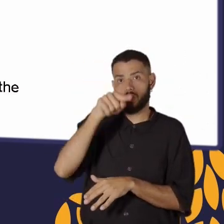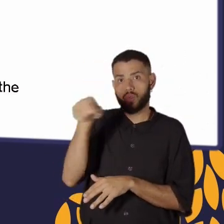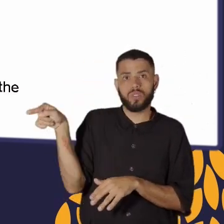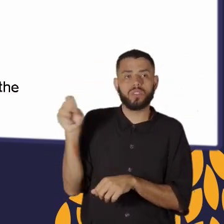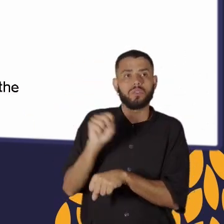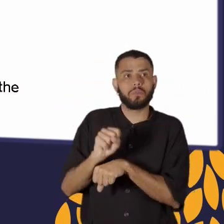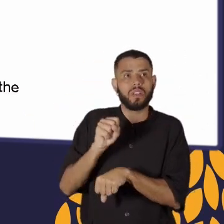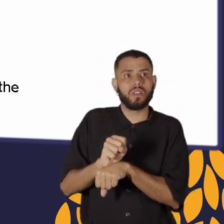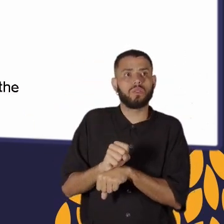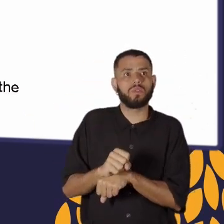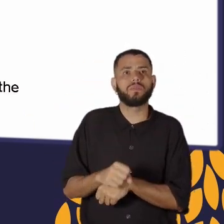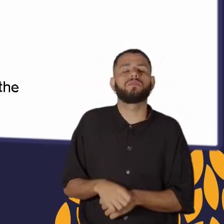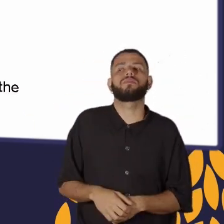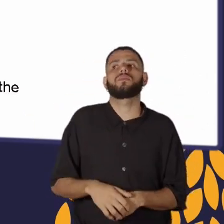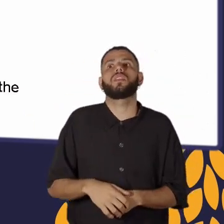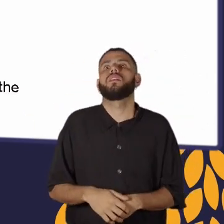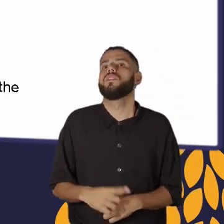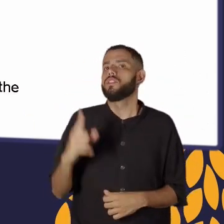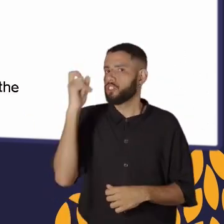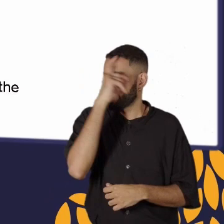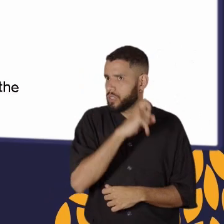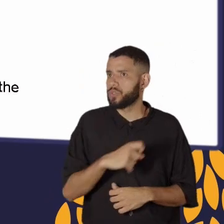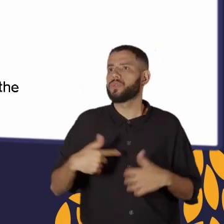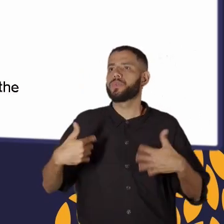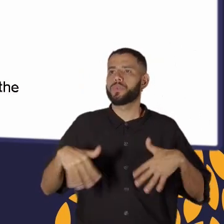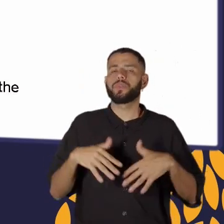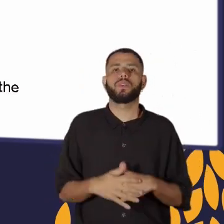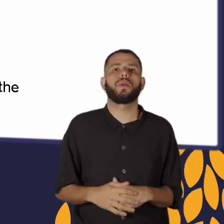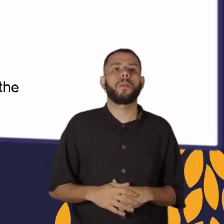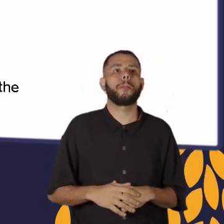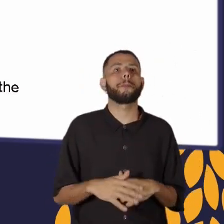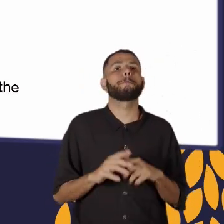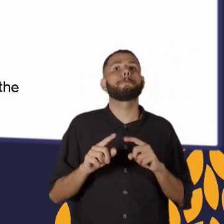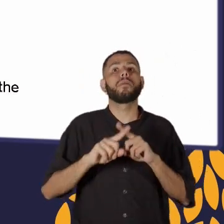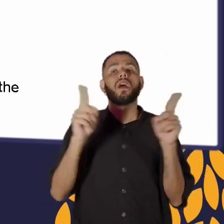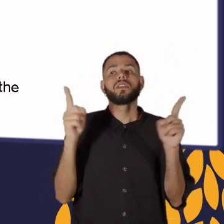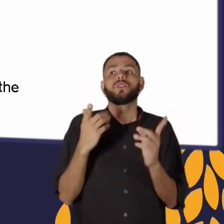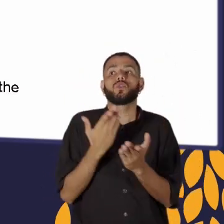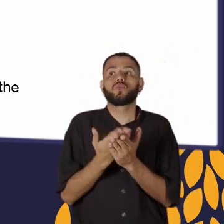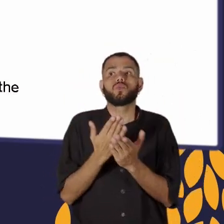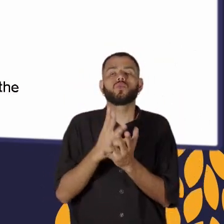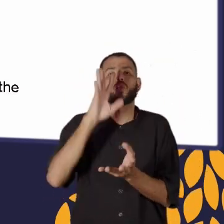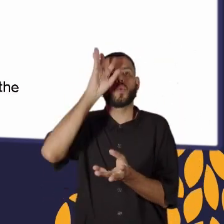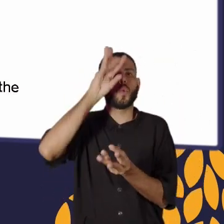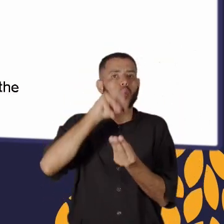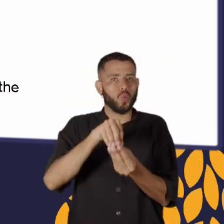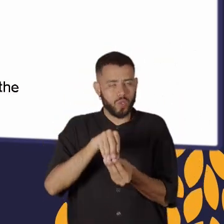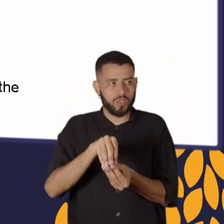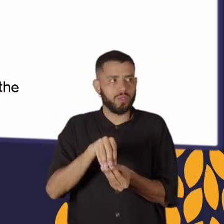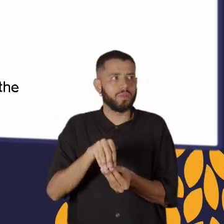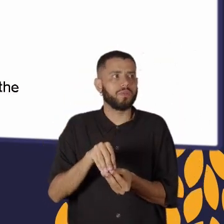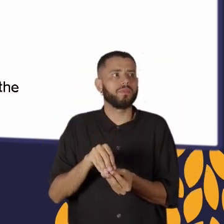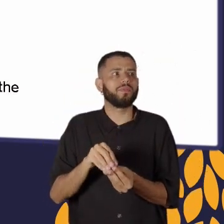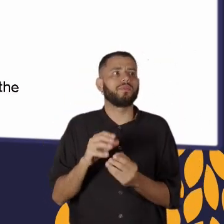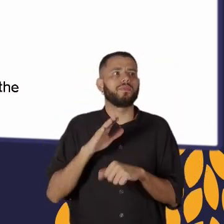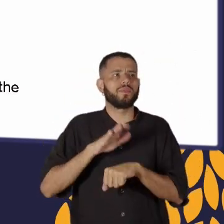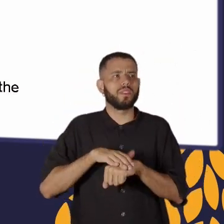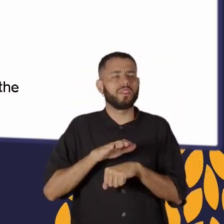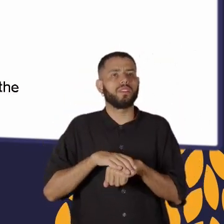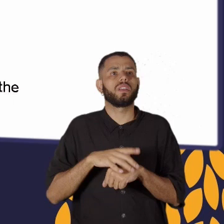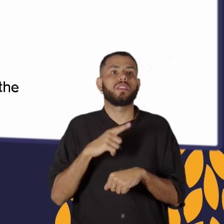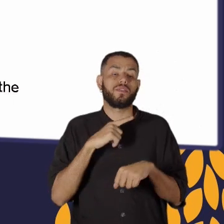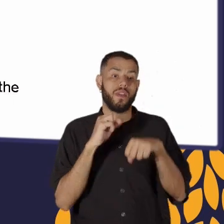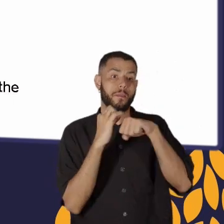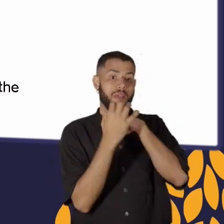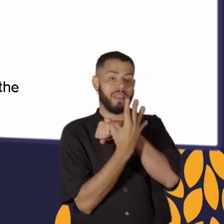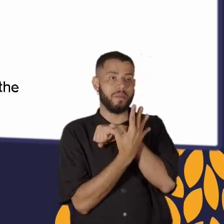grandes dramas, mas foi um drama. Mas a gente concluiu o estudo, fizemos... E a gente teve uma pandemia também no meio do caminho,